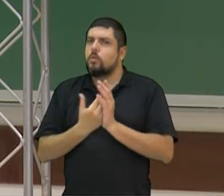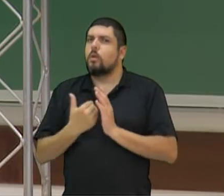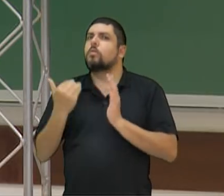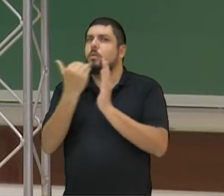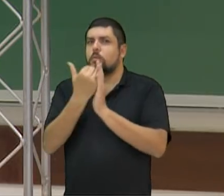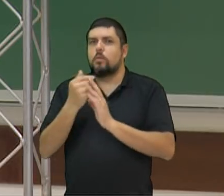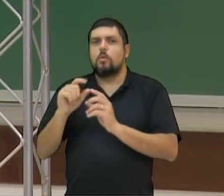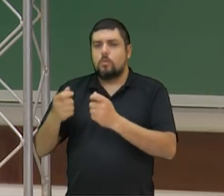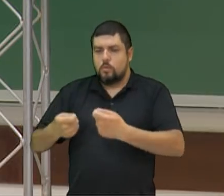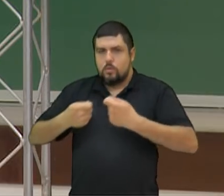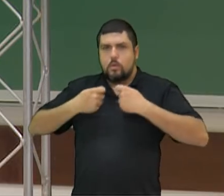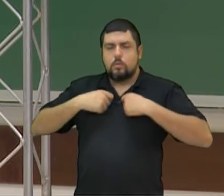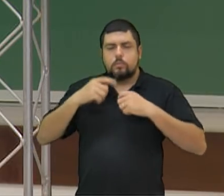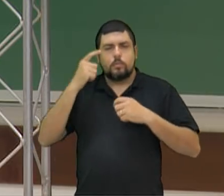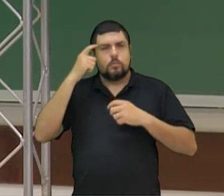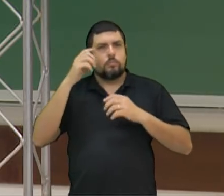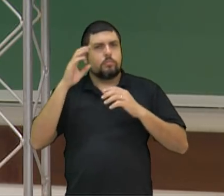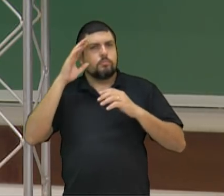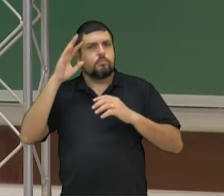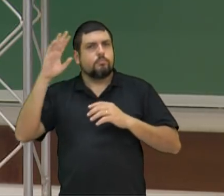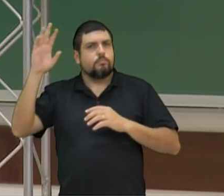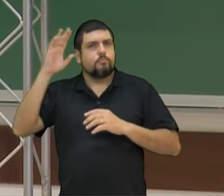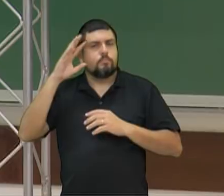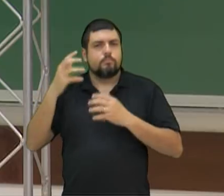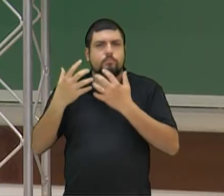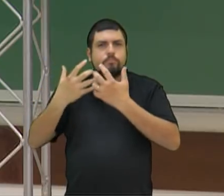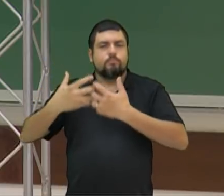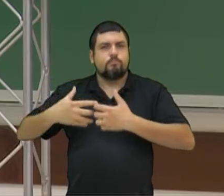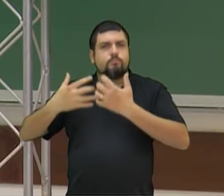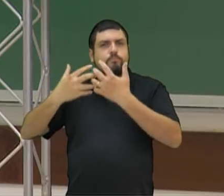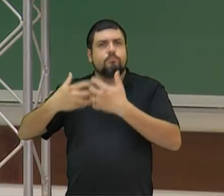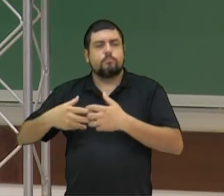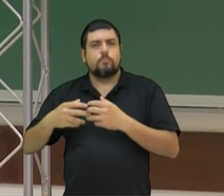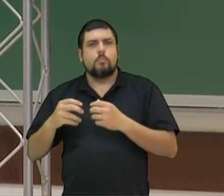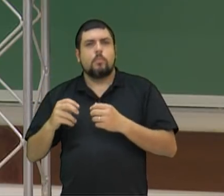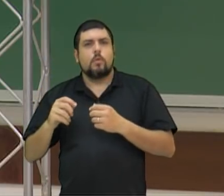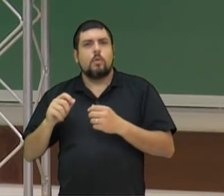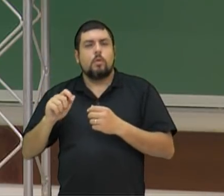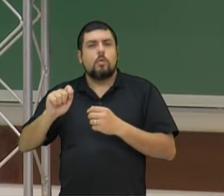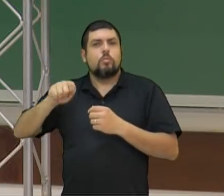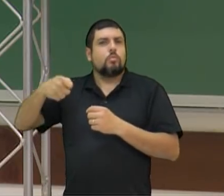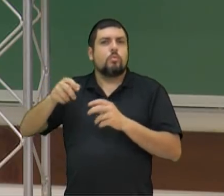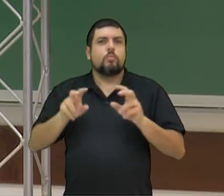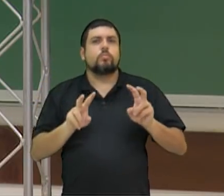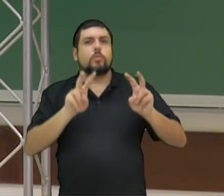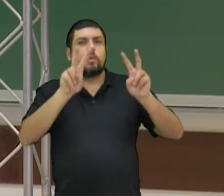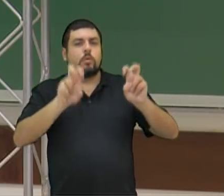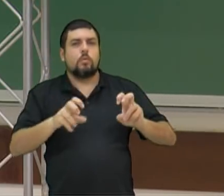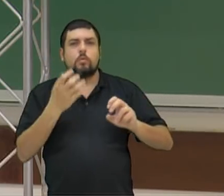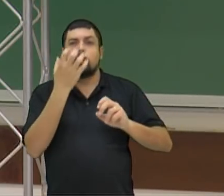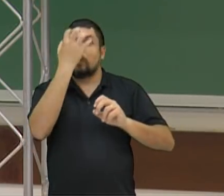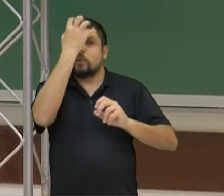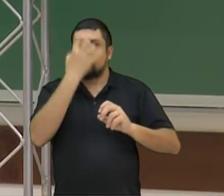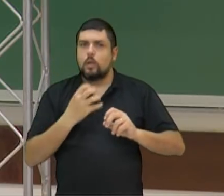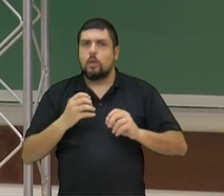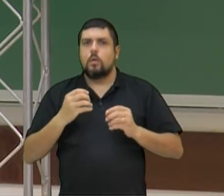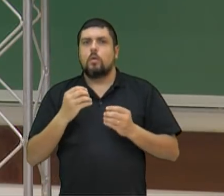uma reflexão, fazer uma alerta à sociedade sobre algum assunto que tem que ser repensado, né? Alguma